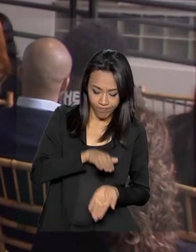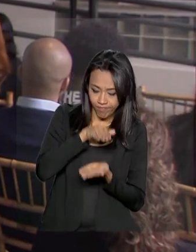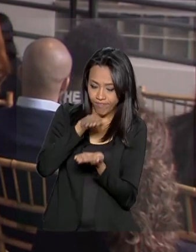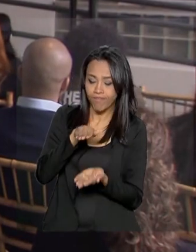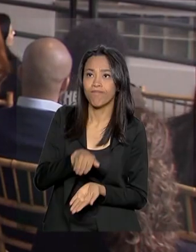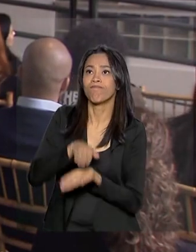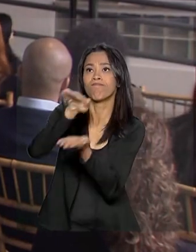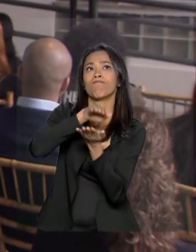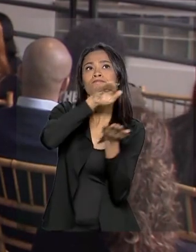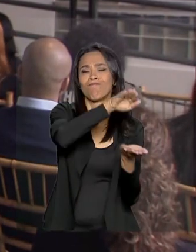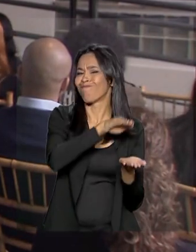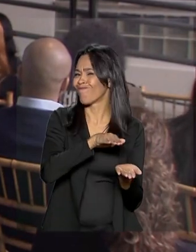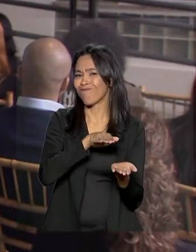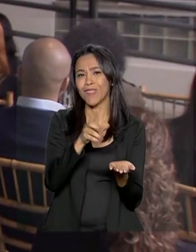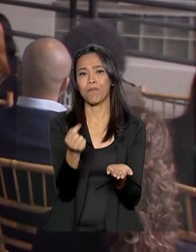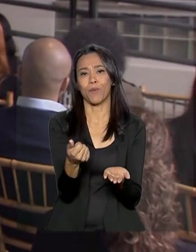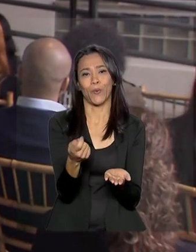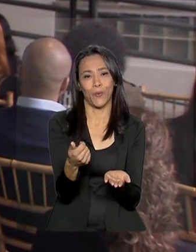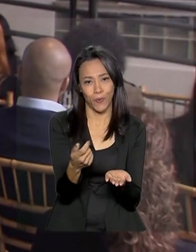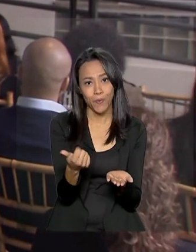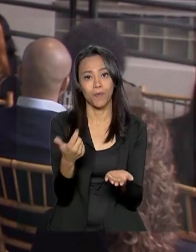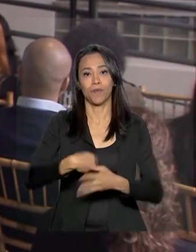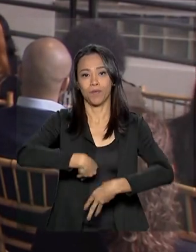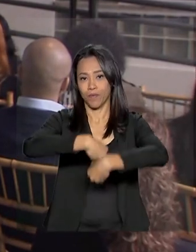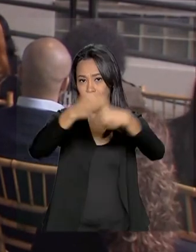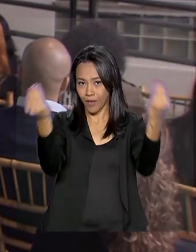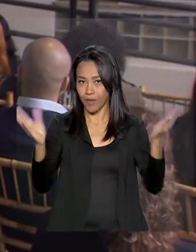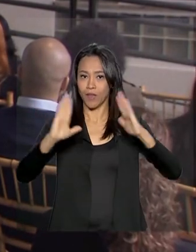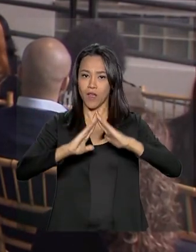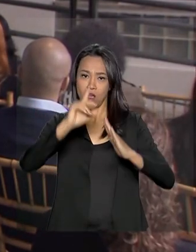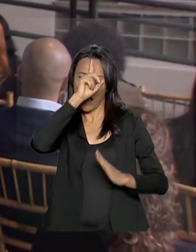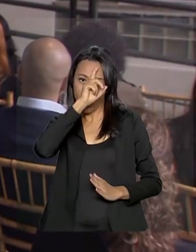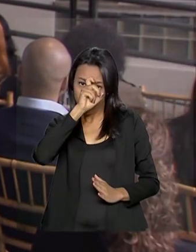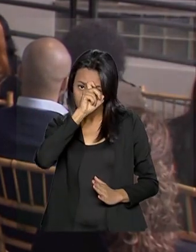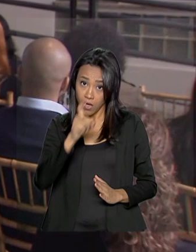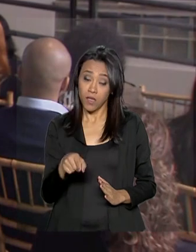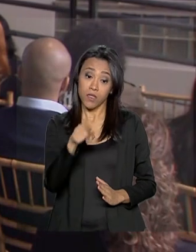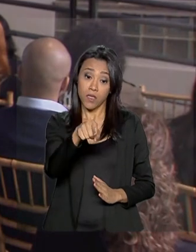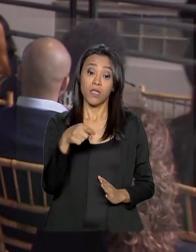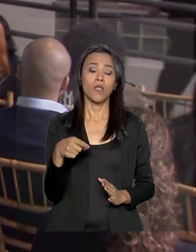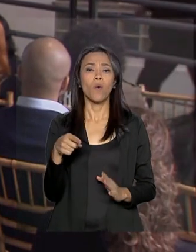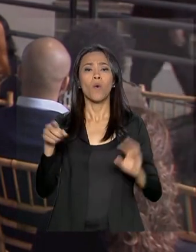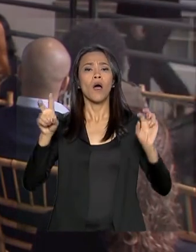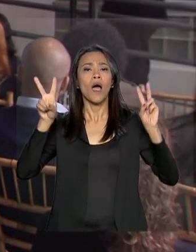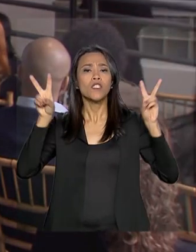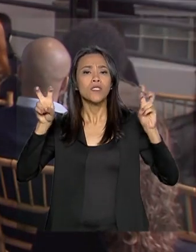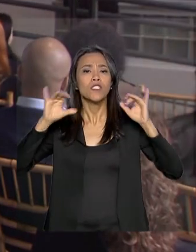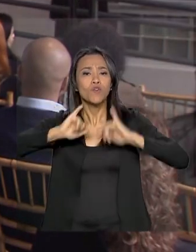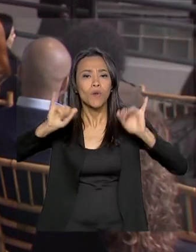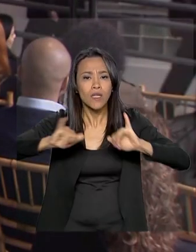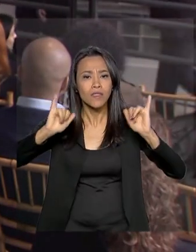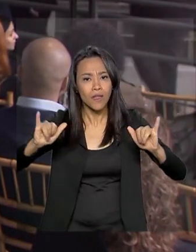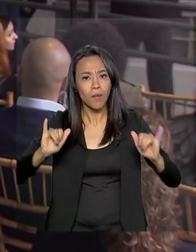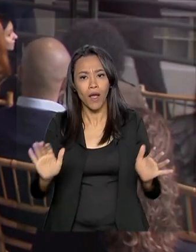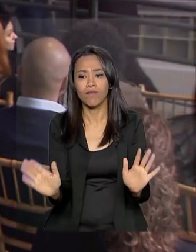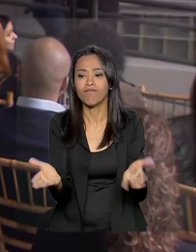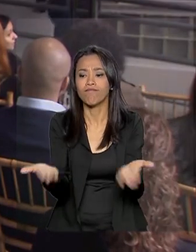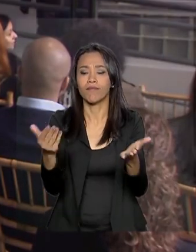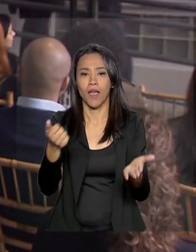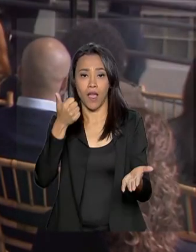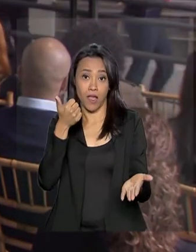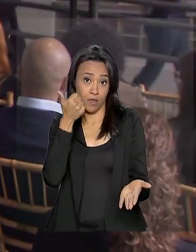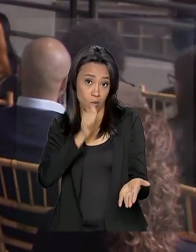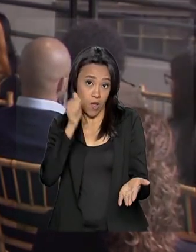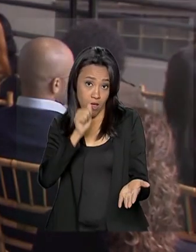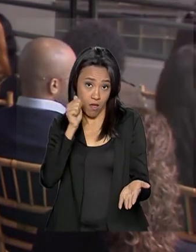para atender toda demanda. A campanha que se chama Presentei a Vida, Doe Leite Materno vai incentivar as mulheres em período de